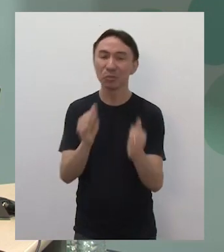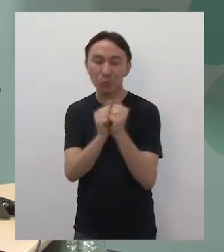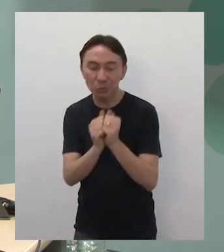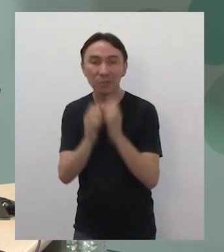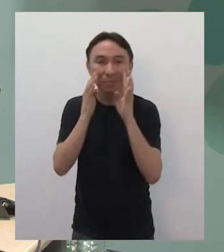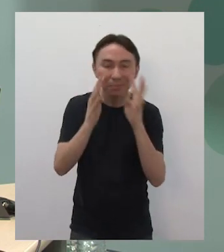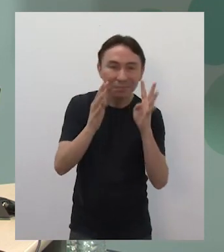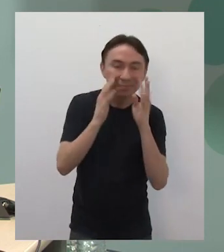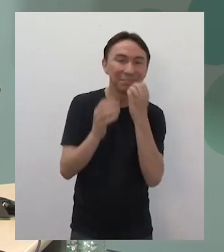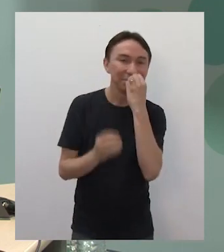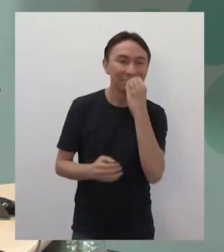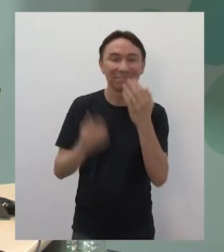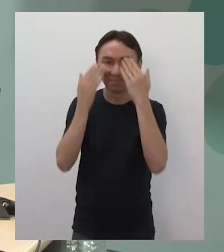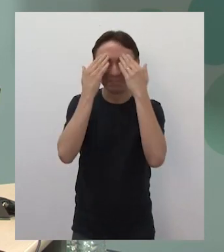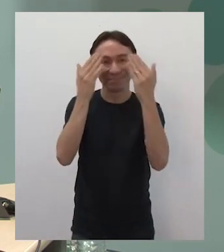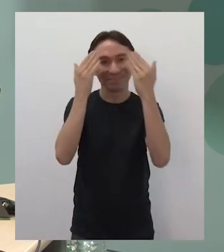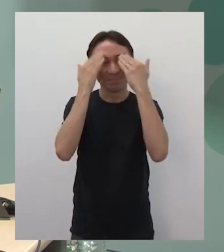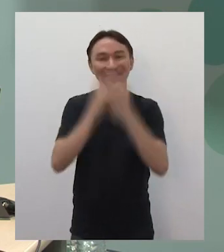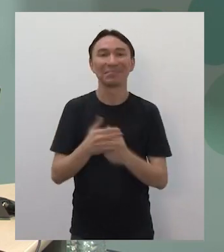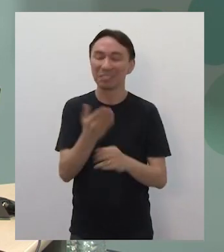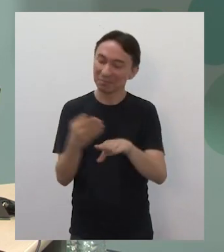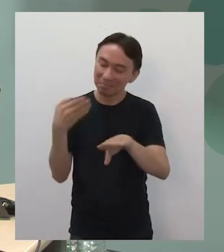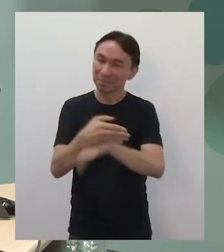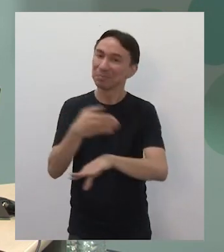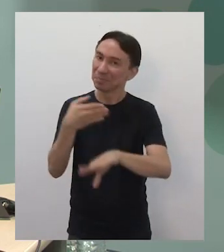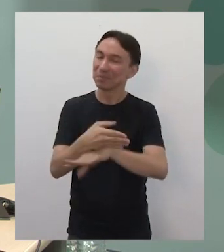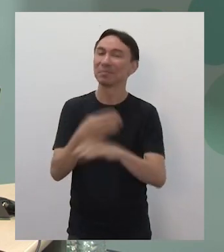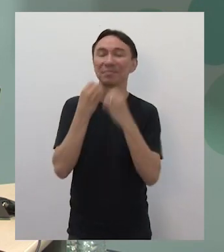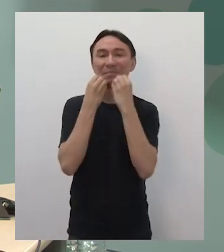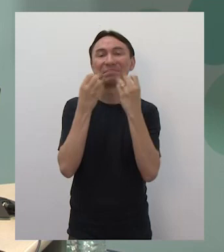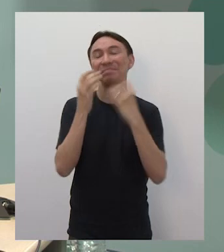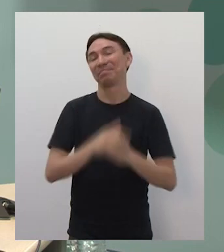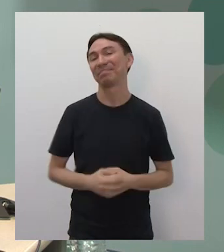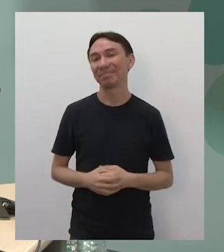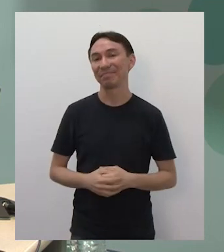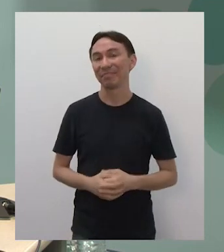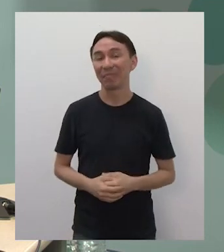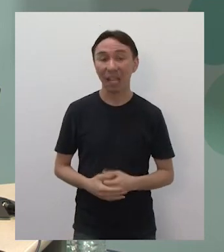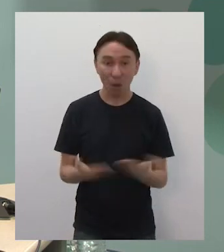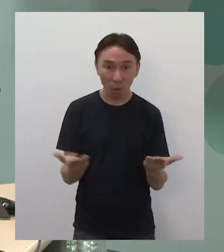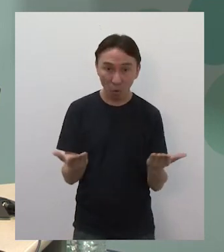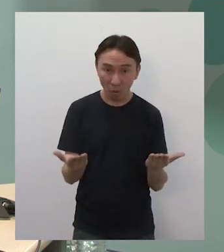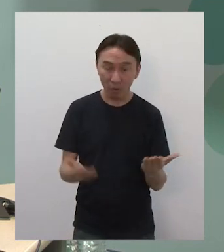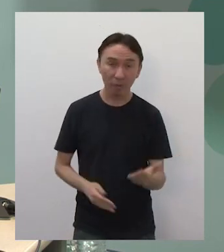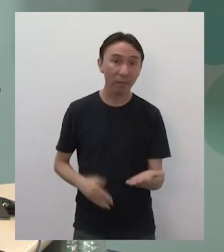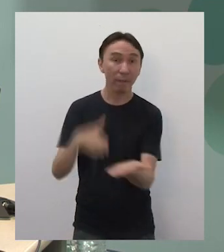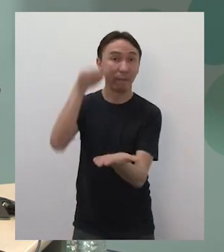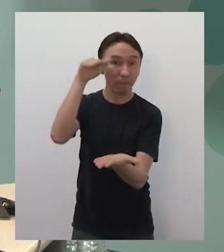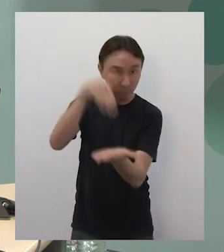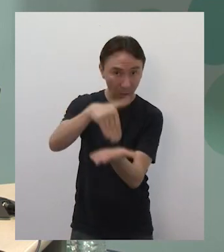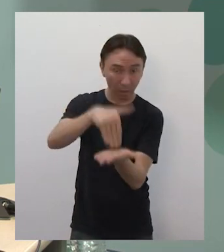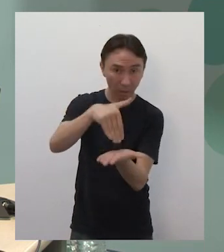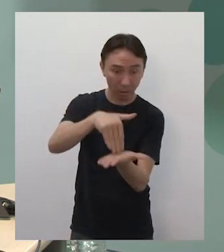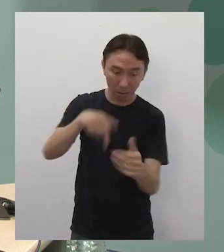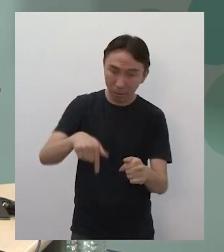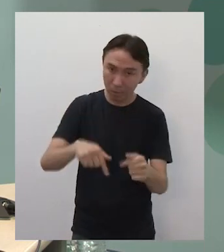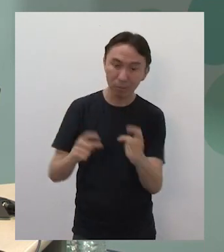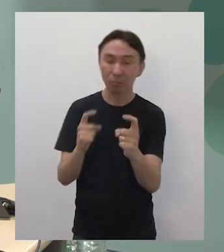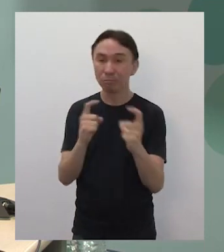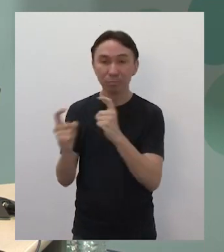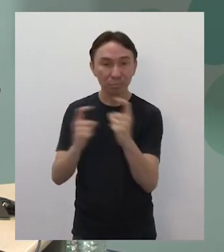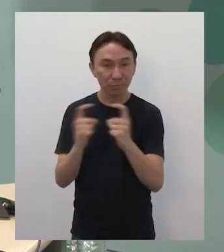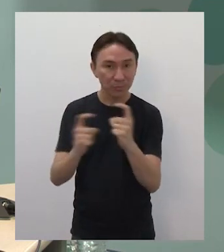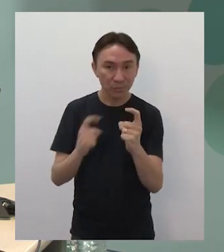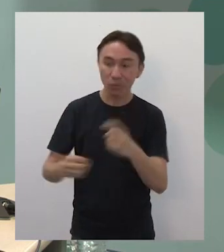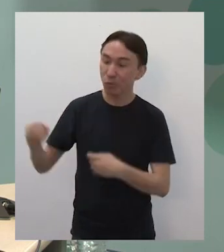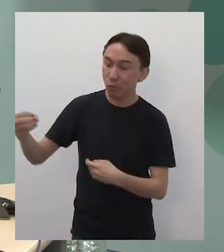conversa, participando, enviando comentários e perguntas. E para finalizar aí o nosso encontro, da nossa roda de conversa sobre